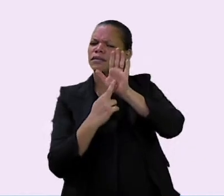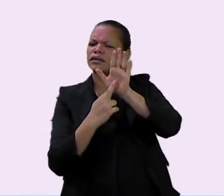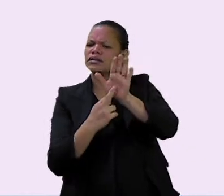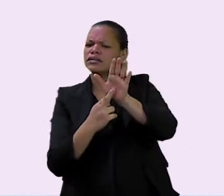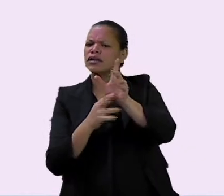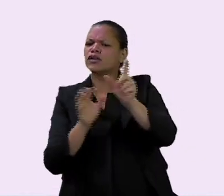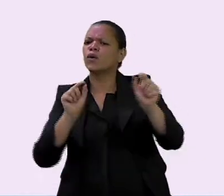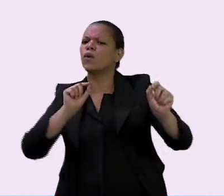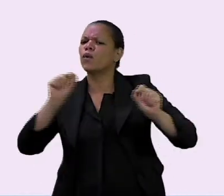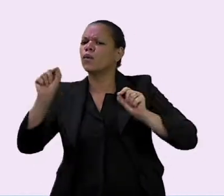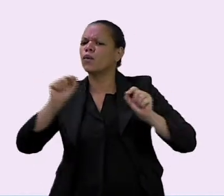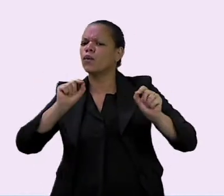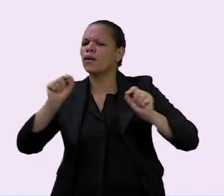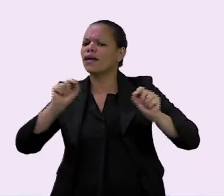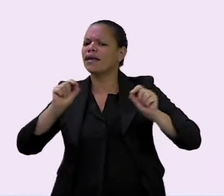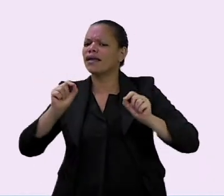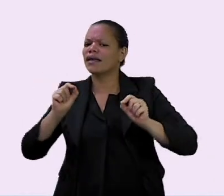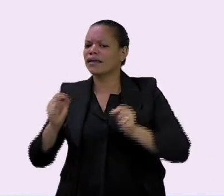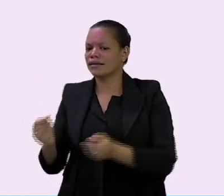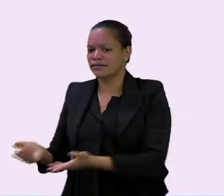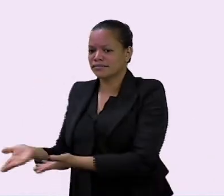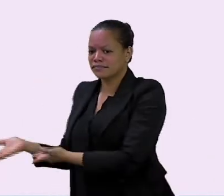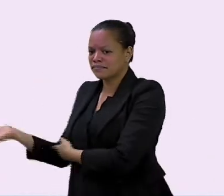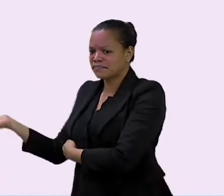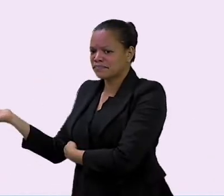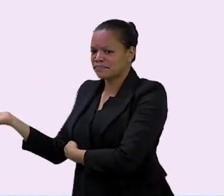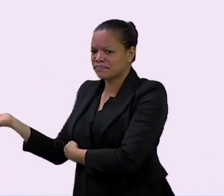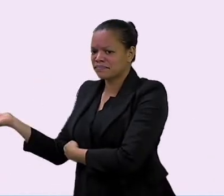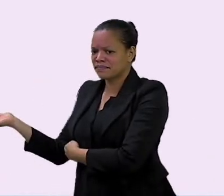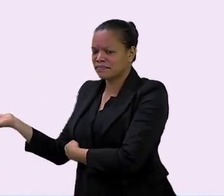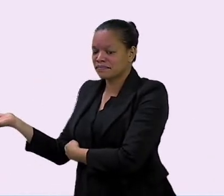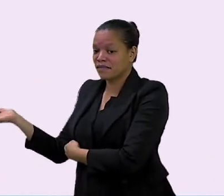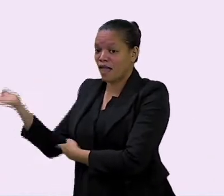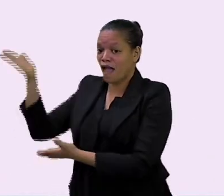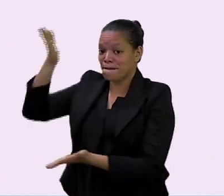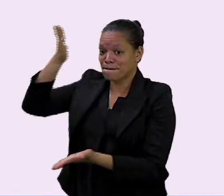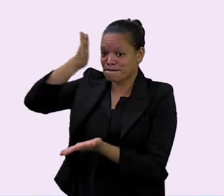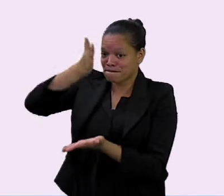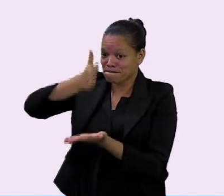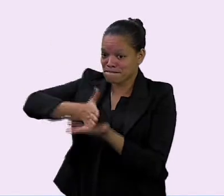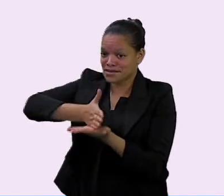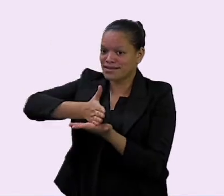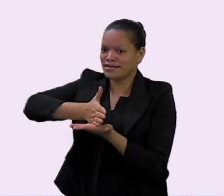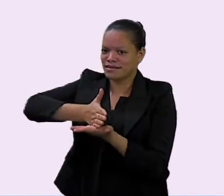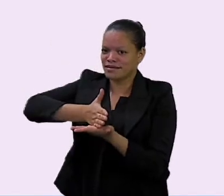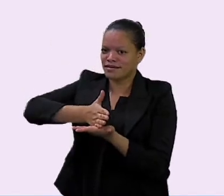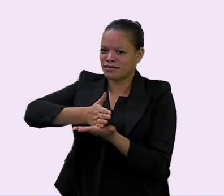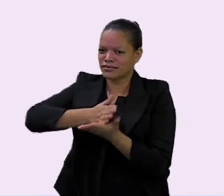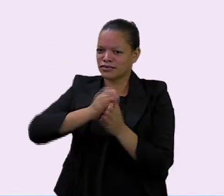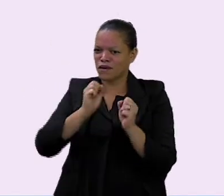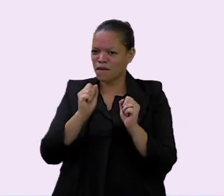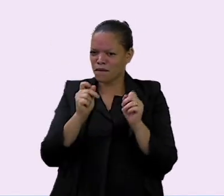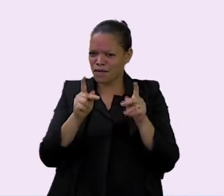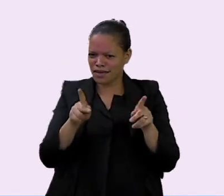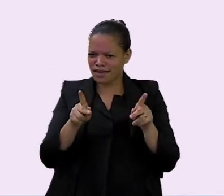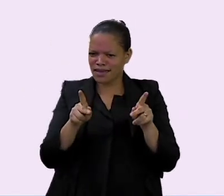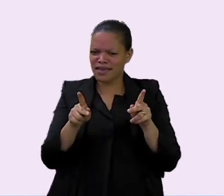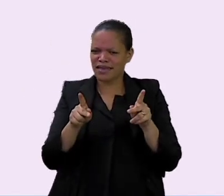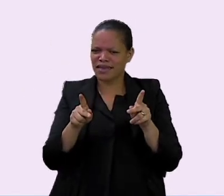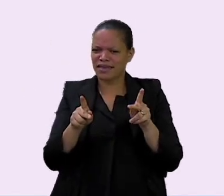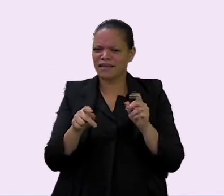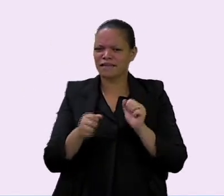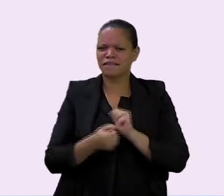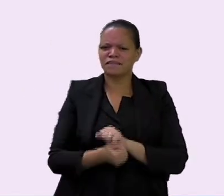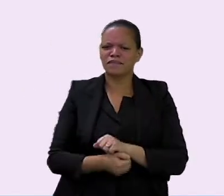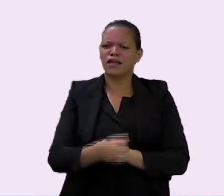metade. Lembra que eu perguntei para vocês assim, como representar a metade da minha maçã? É o mesmo que representar aqui